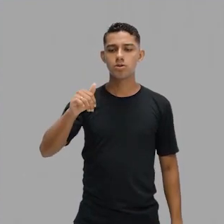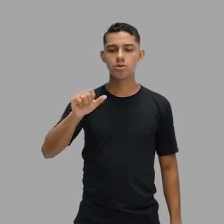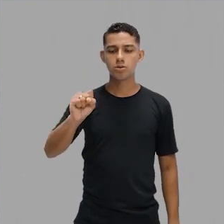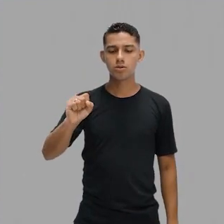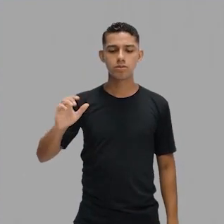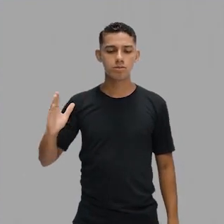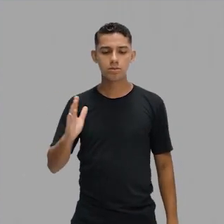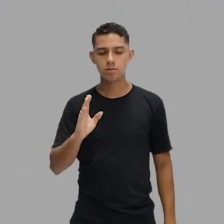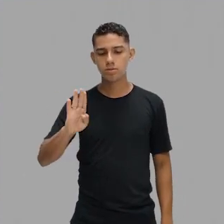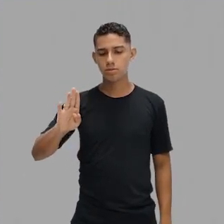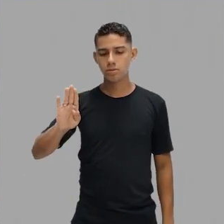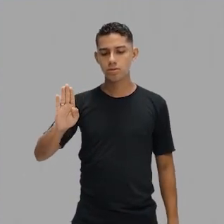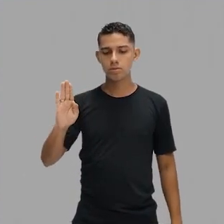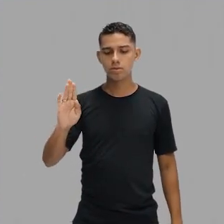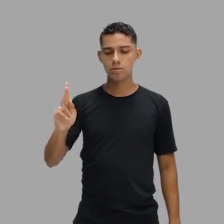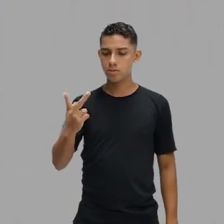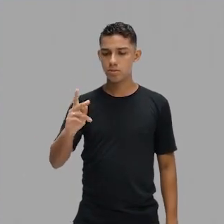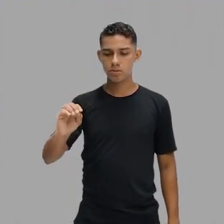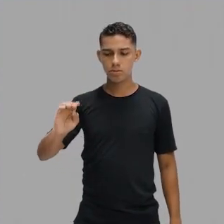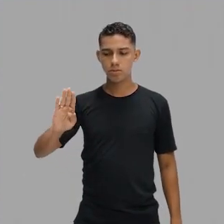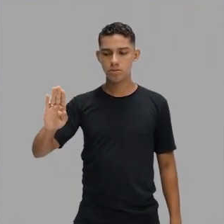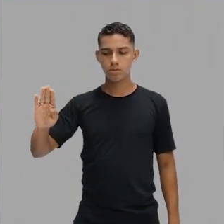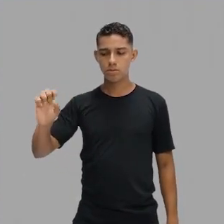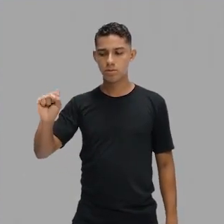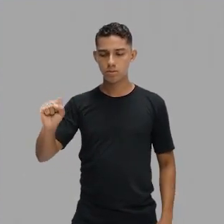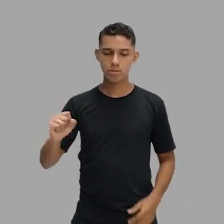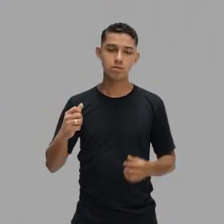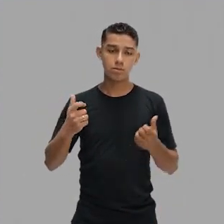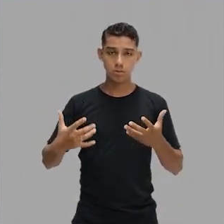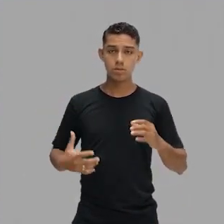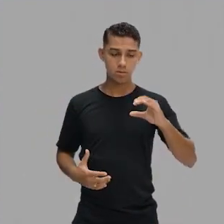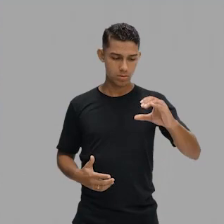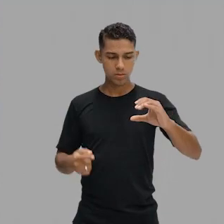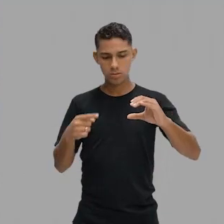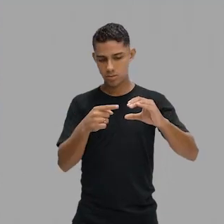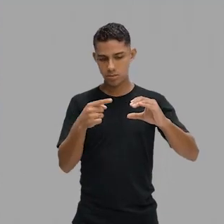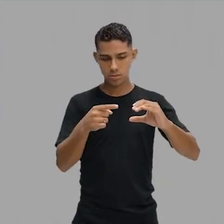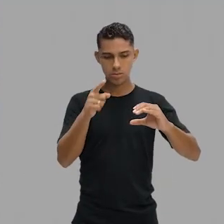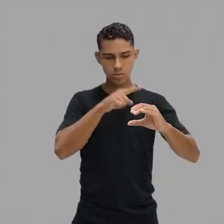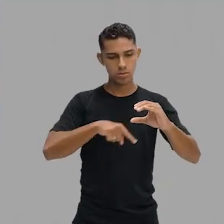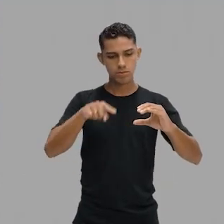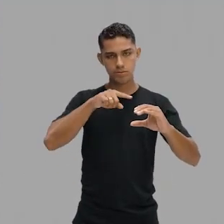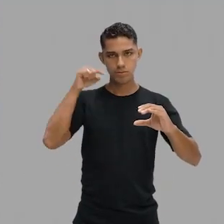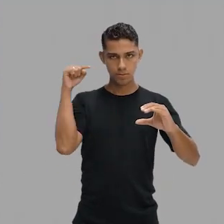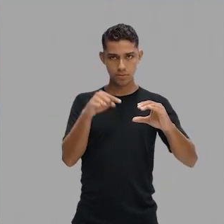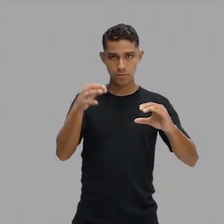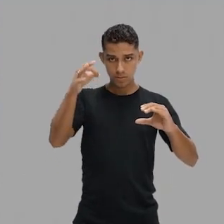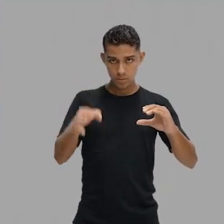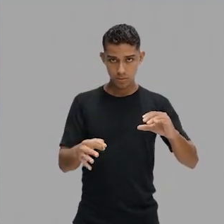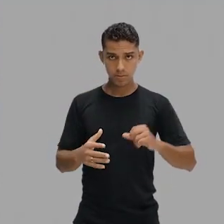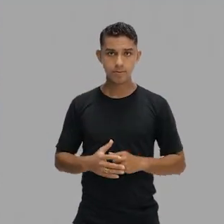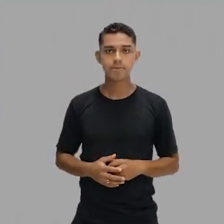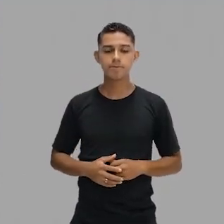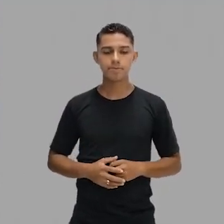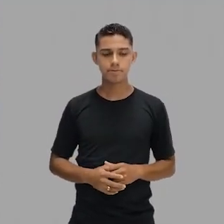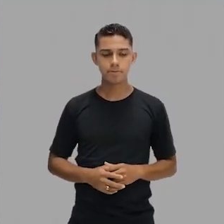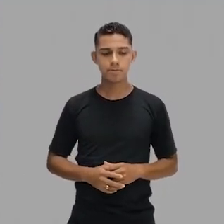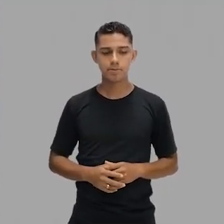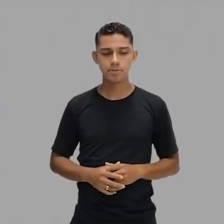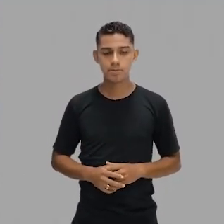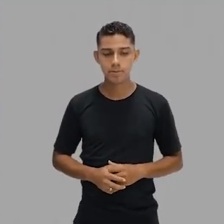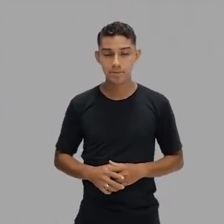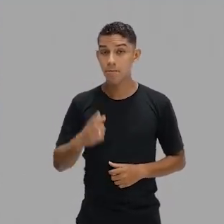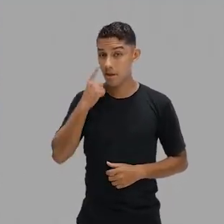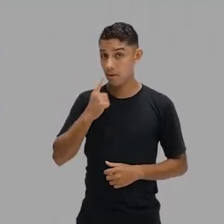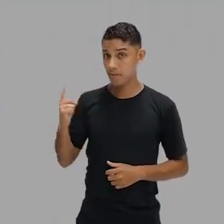expressão queria dizer para a gente. Marque letra C é a nossa resposta. Não me deixa